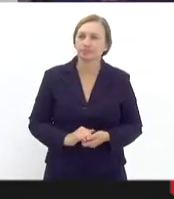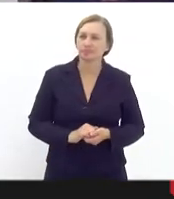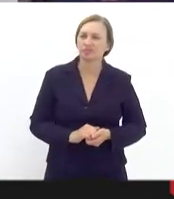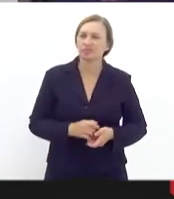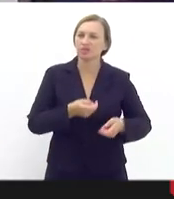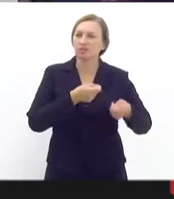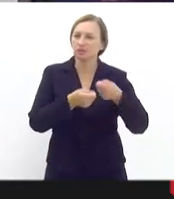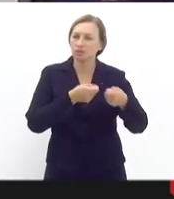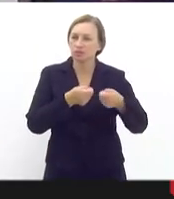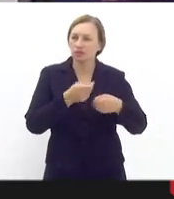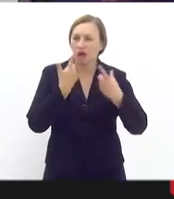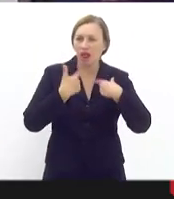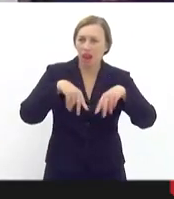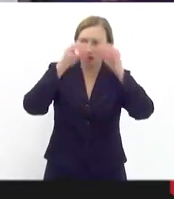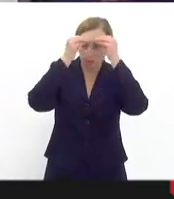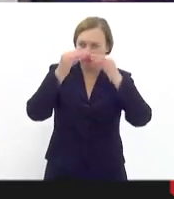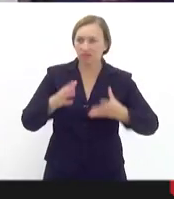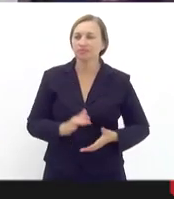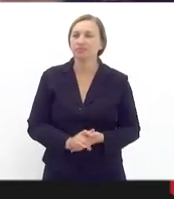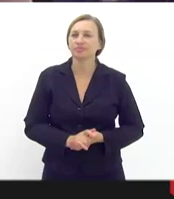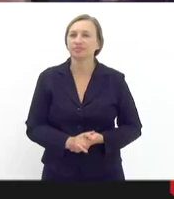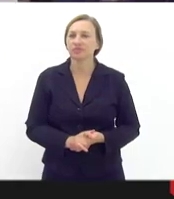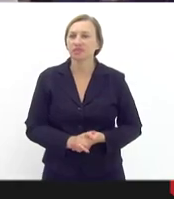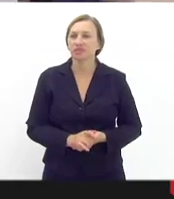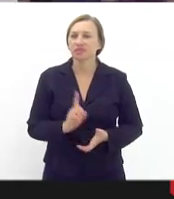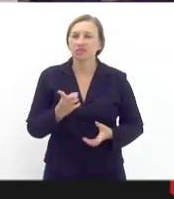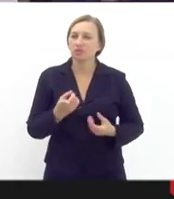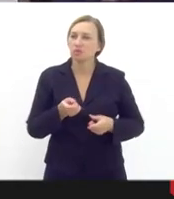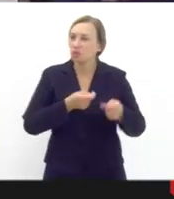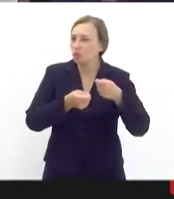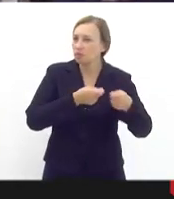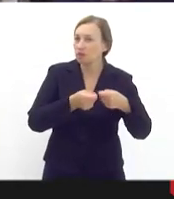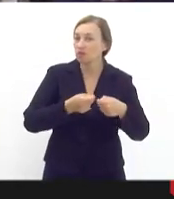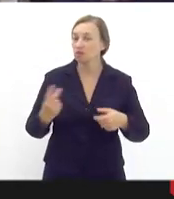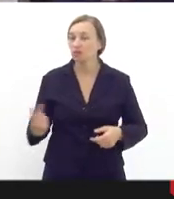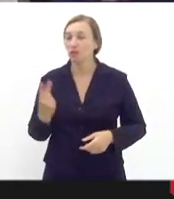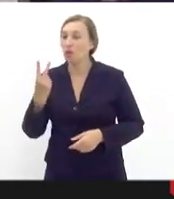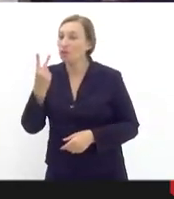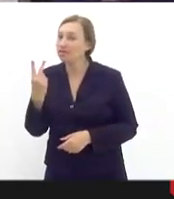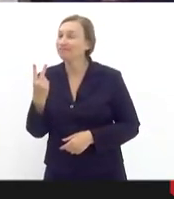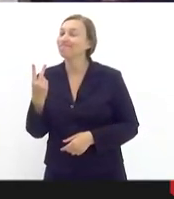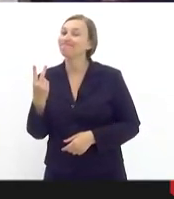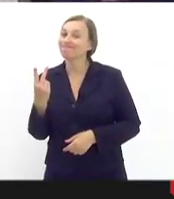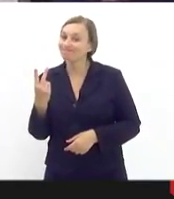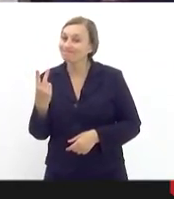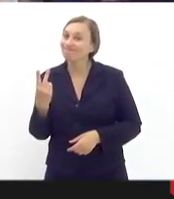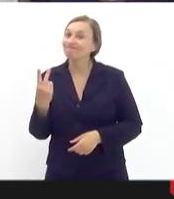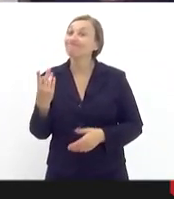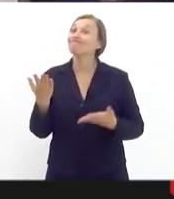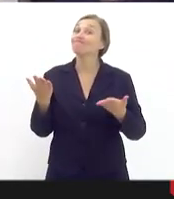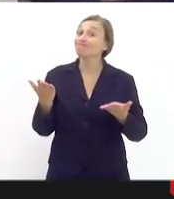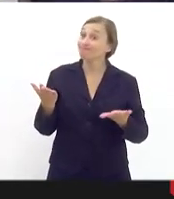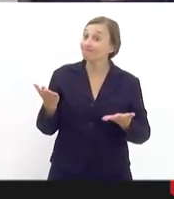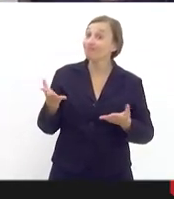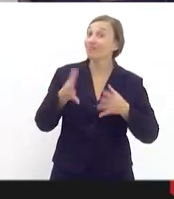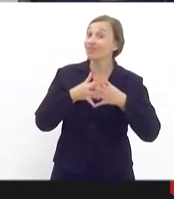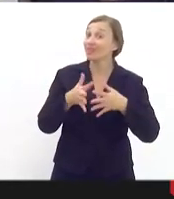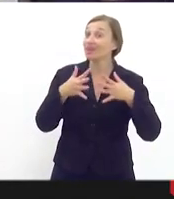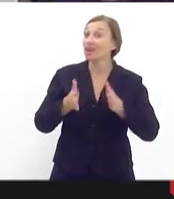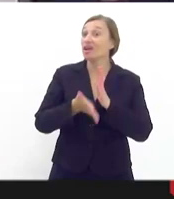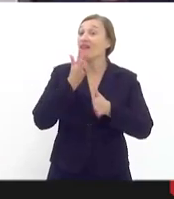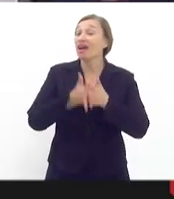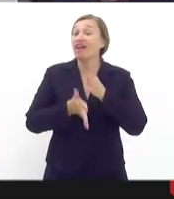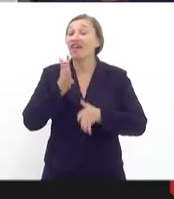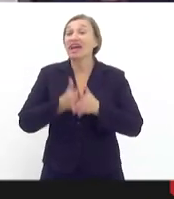dominam a linguagem da cultura digital, mas eles não dominam os valores, né? E aí, daí a confusão. Então, em